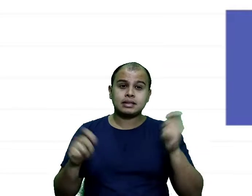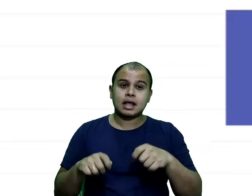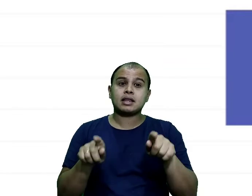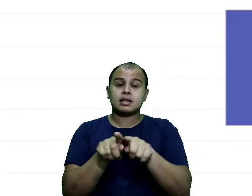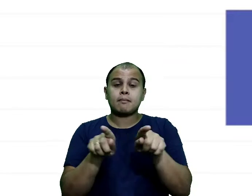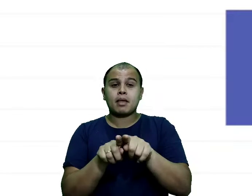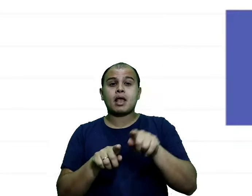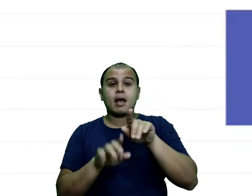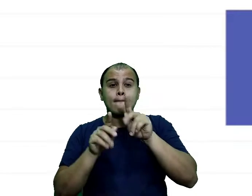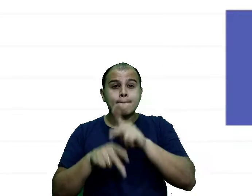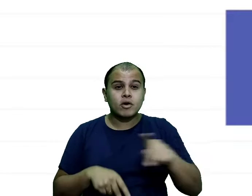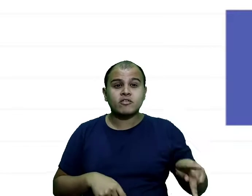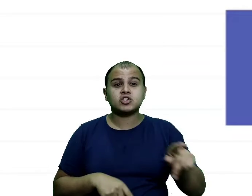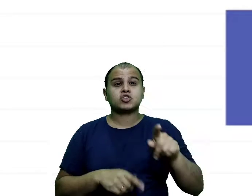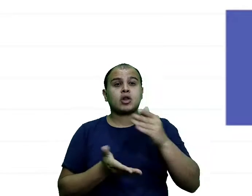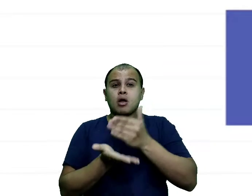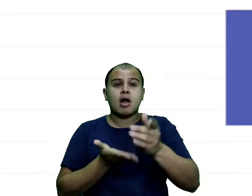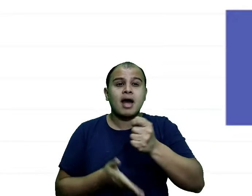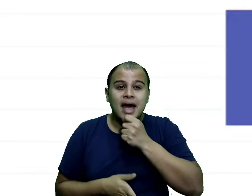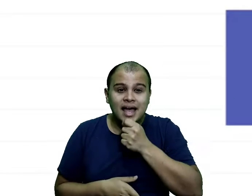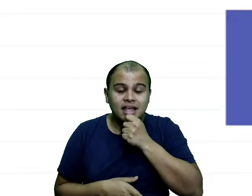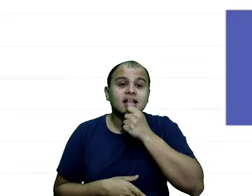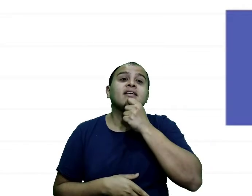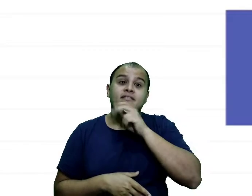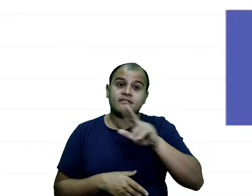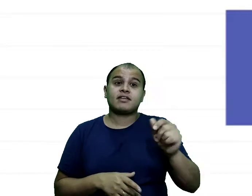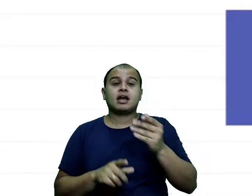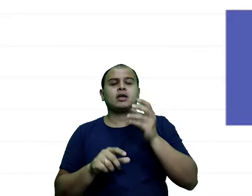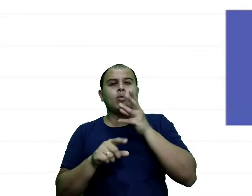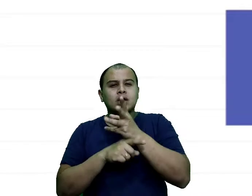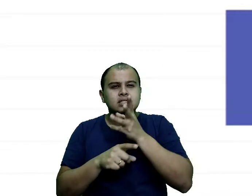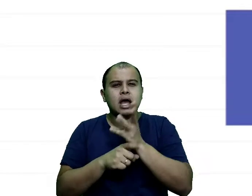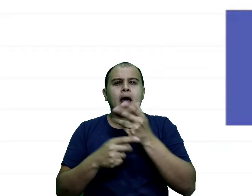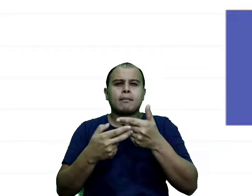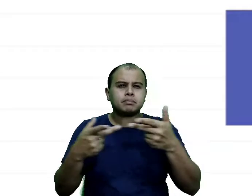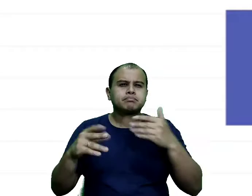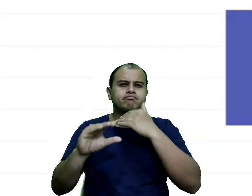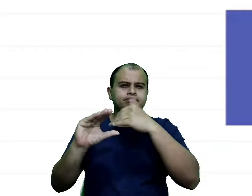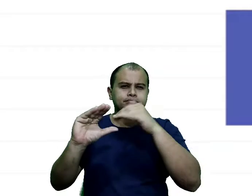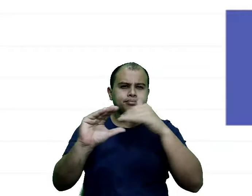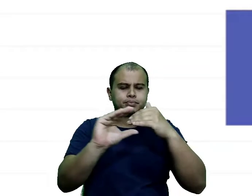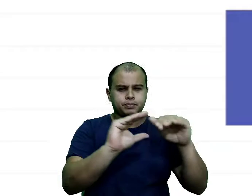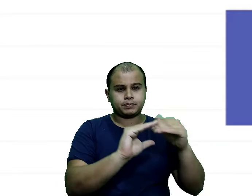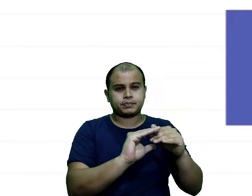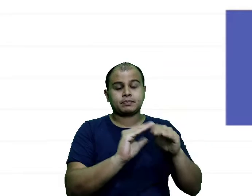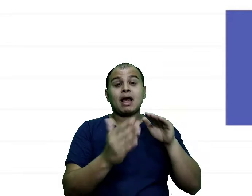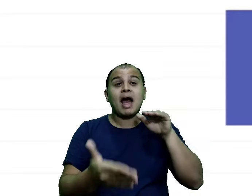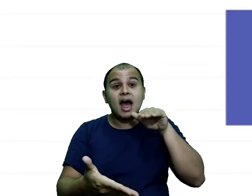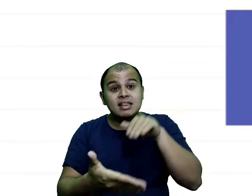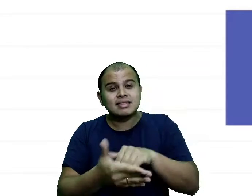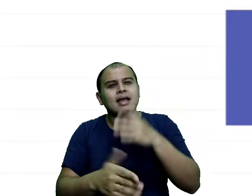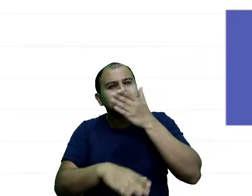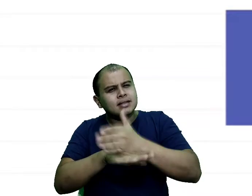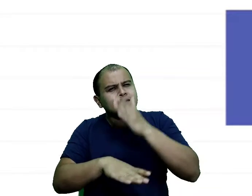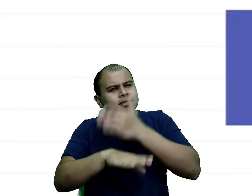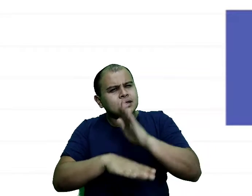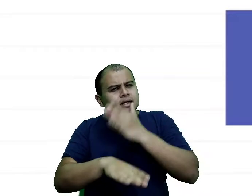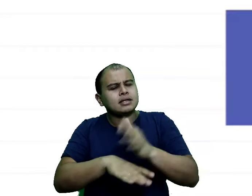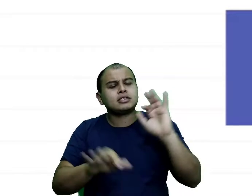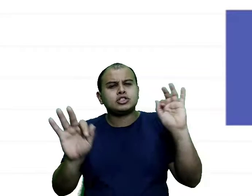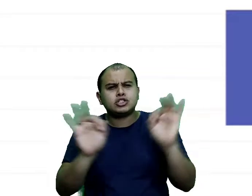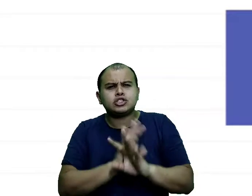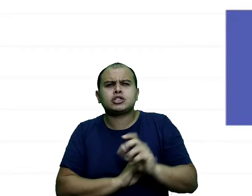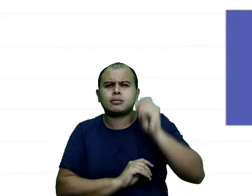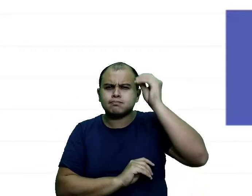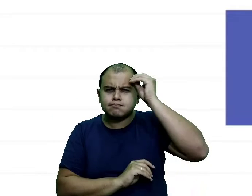Meet, trabalhando no WhatsApp. A gente vai continuar com esse movimento até que a gente realmente se aproprie dessa ferramenta, treine